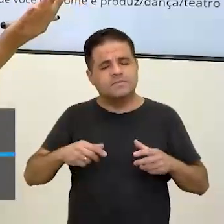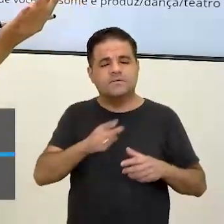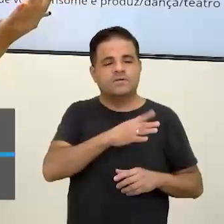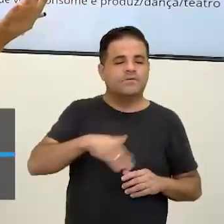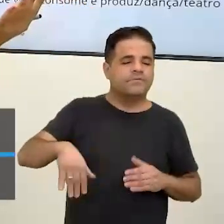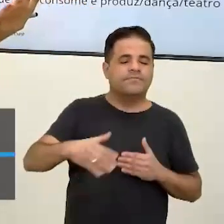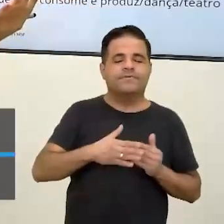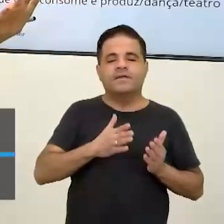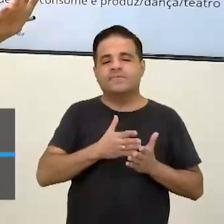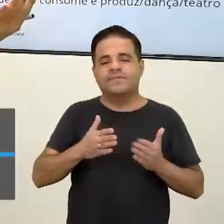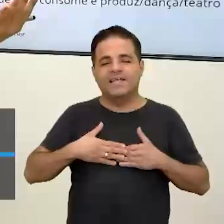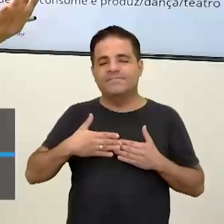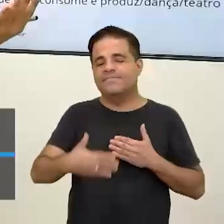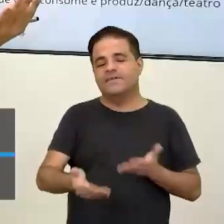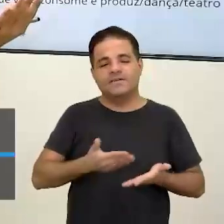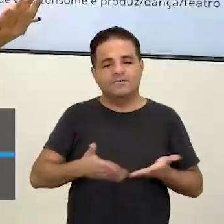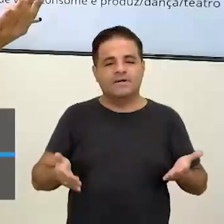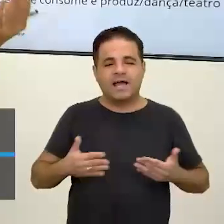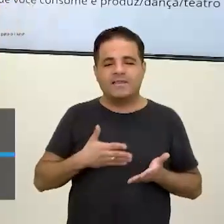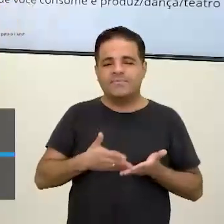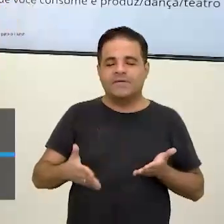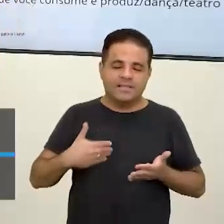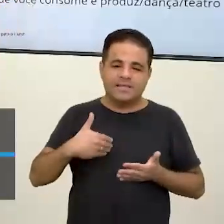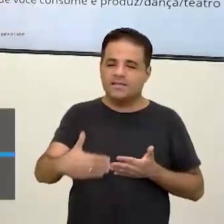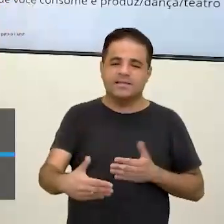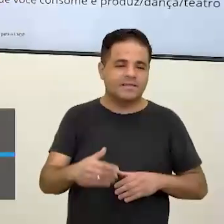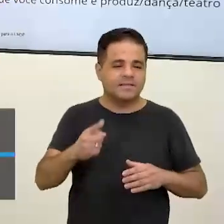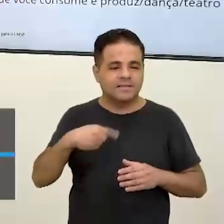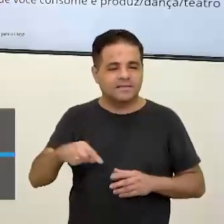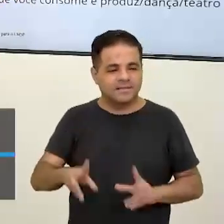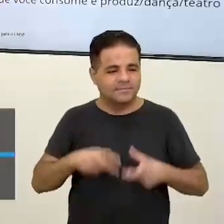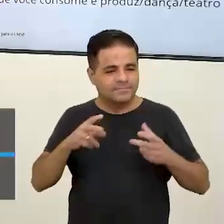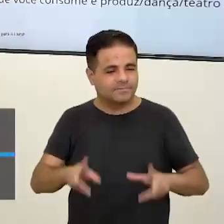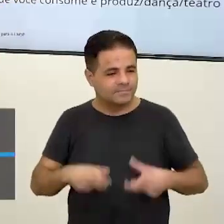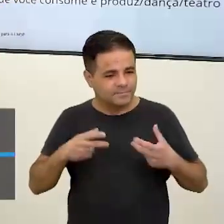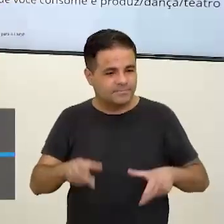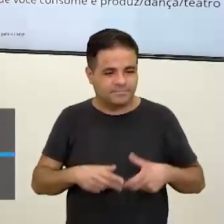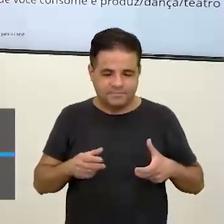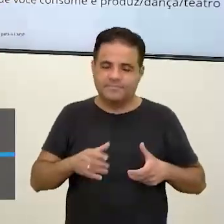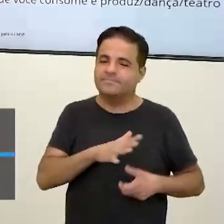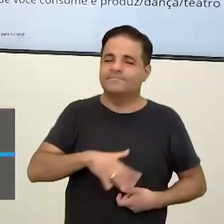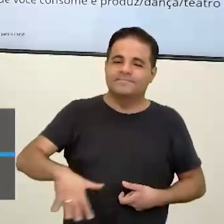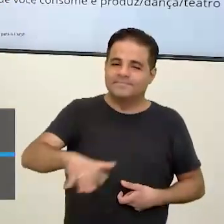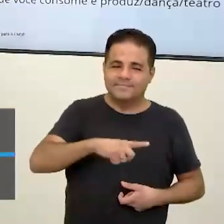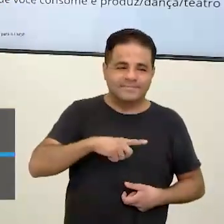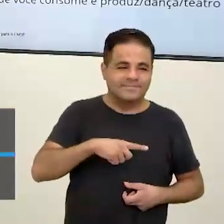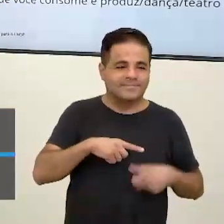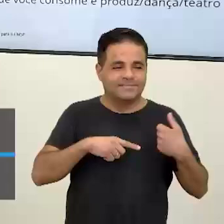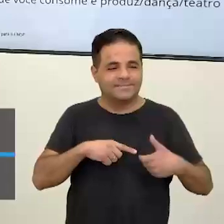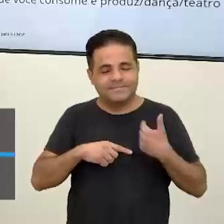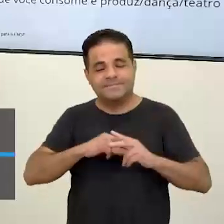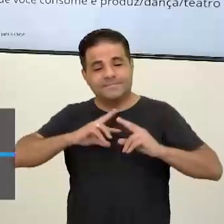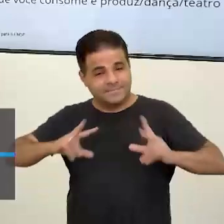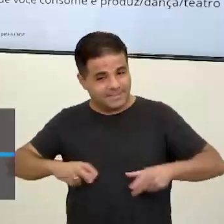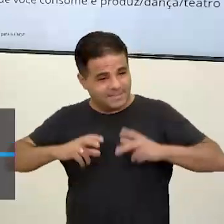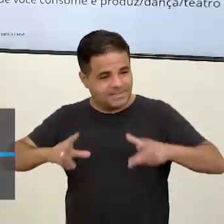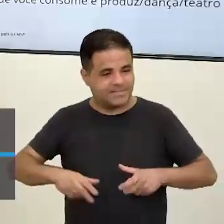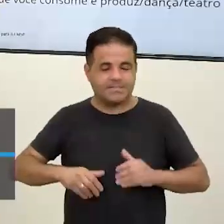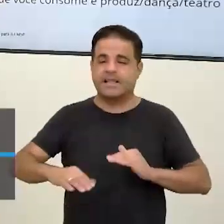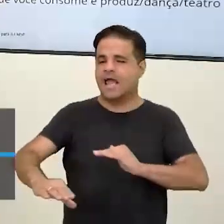nós ganhamos é só o suficiente para sobrevivermos. E nós consumimos. E para que esse consumo ele seja um